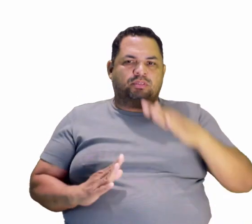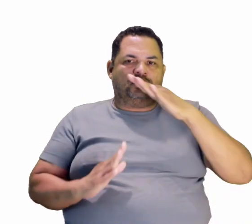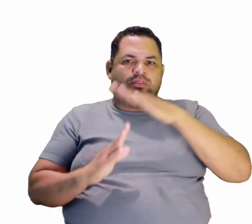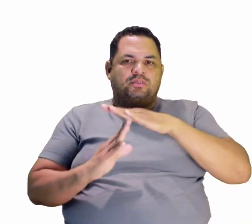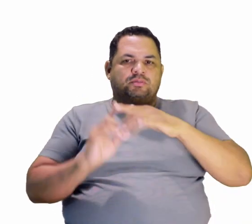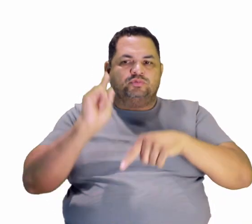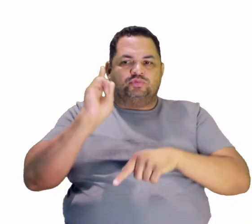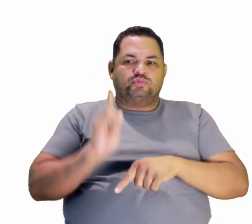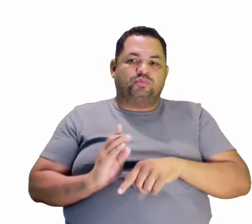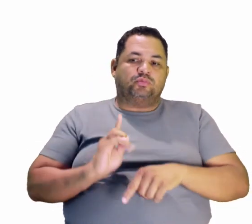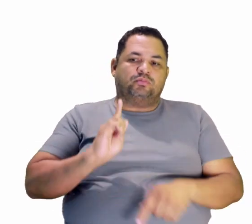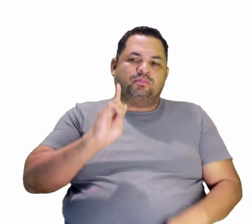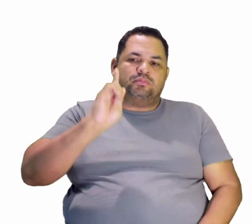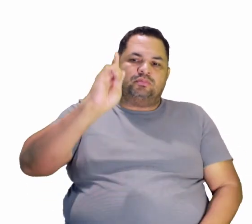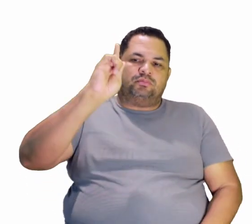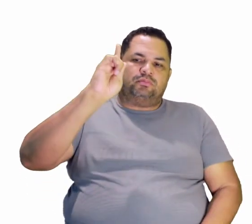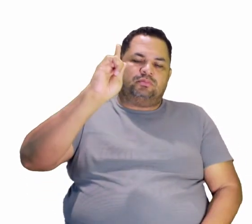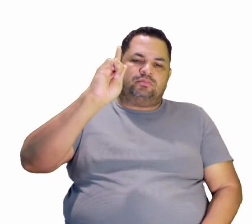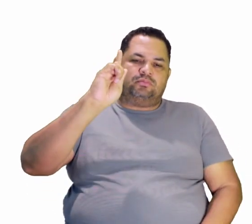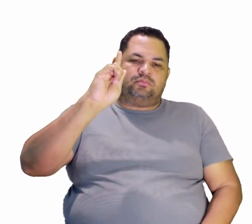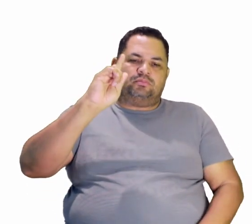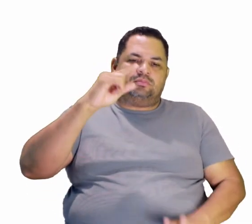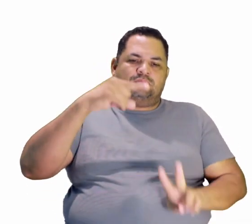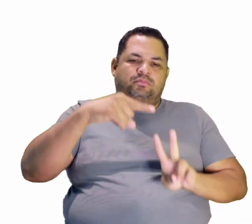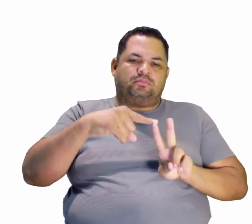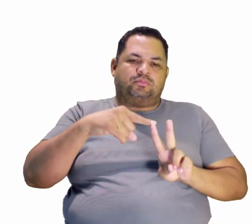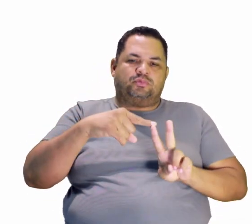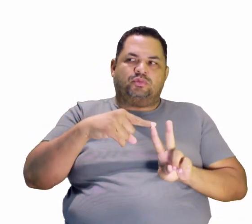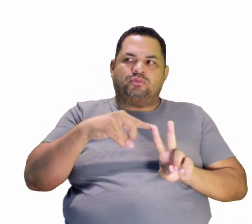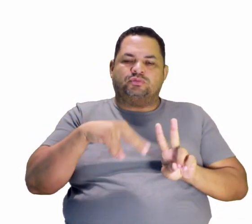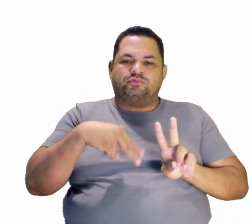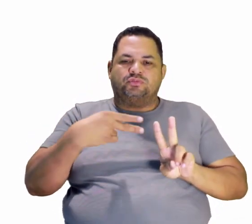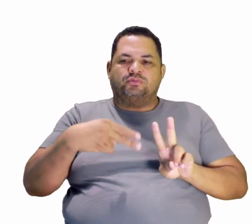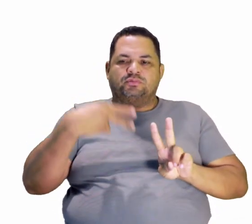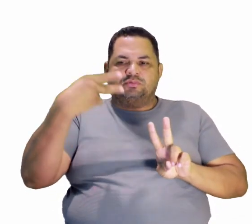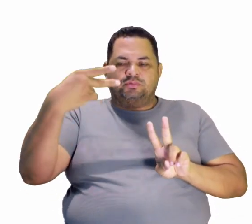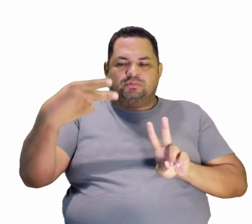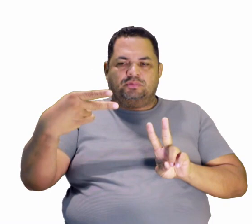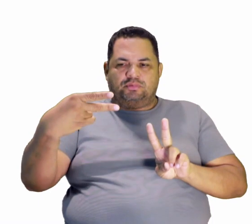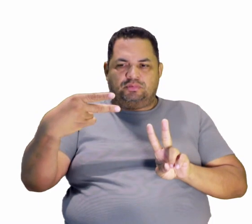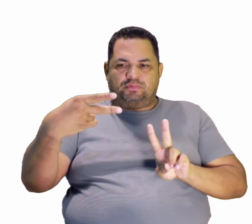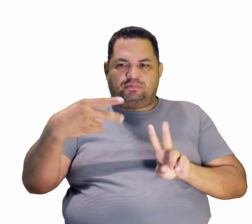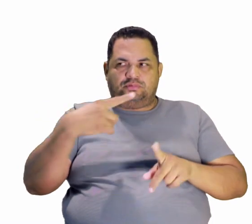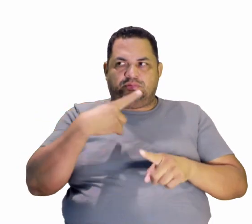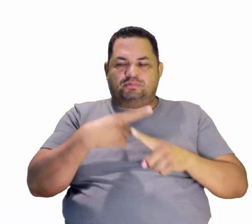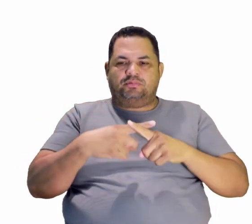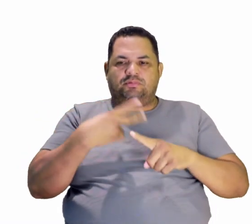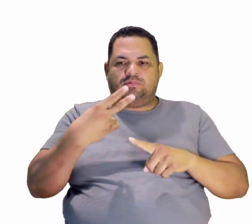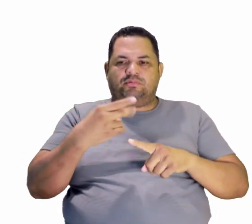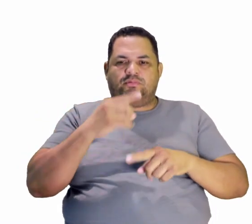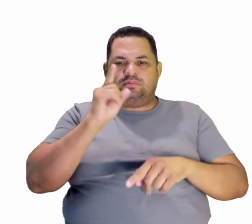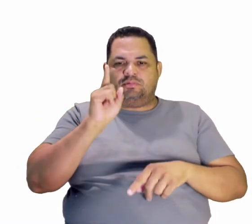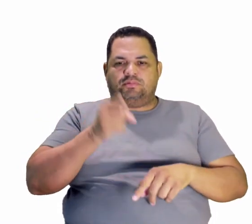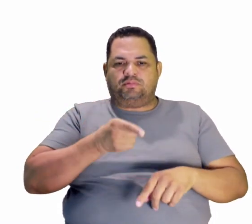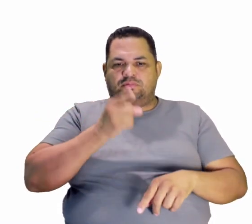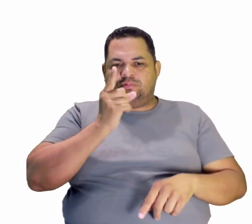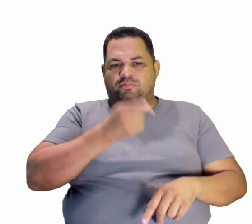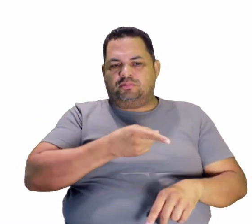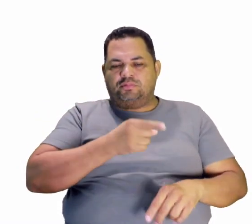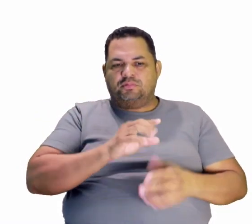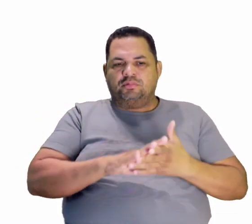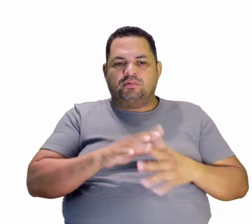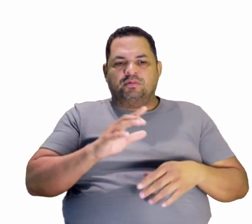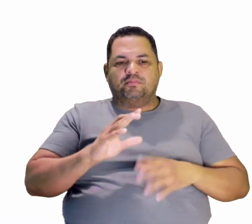subiu e desceu. Só para subir, levou a raiz de 2 sobre 2. Multiplicando por 2, o 2 aqui corta. Então, o